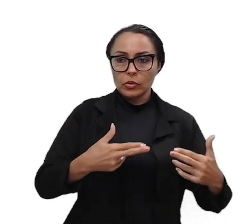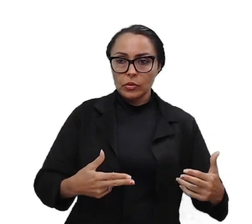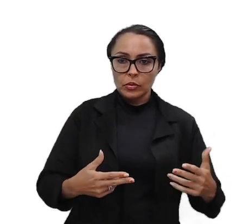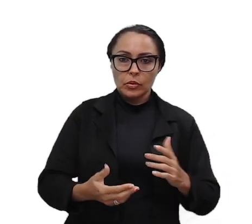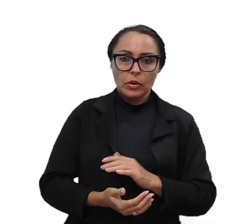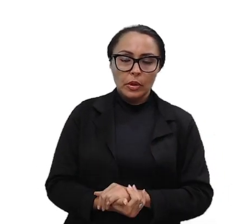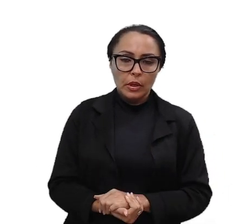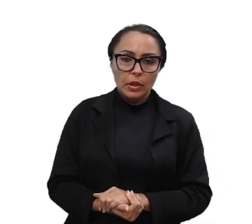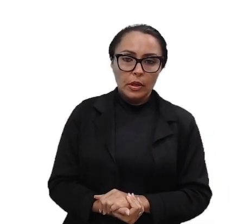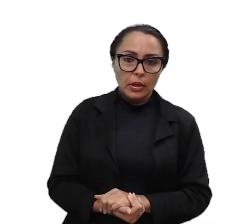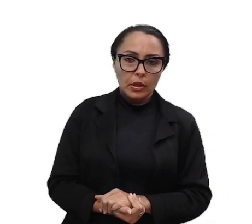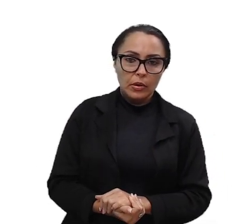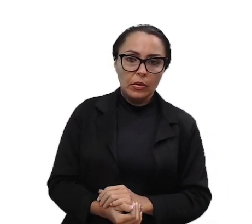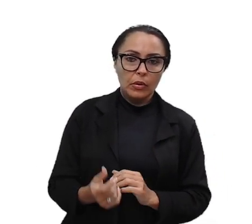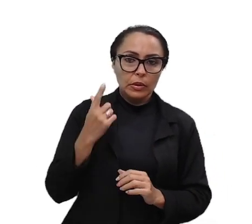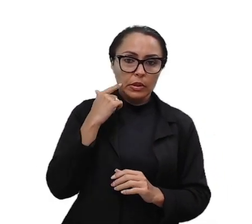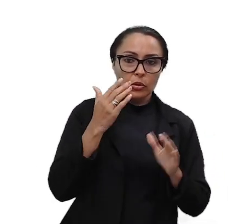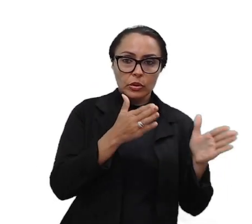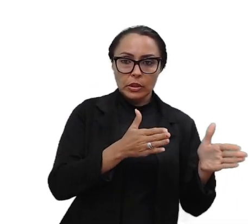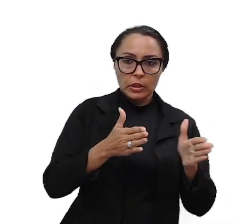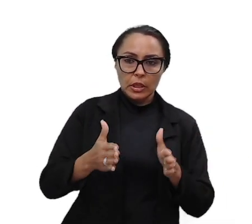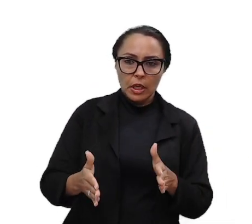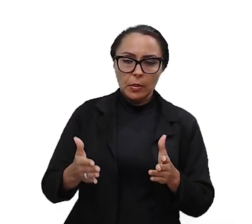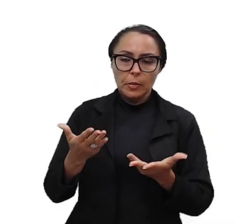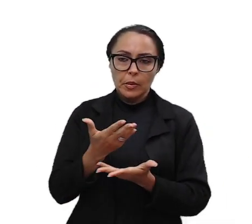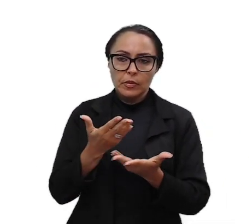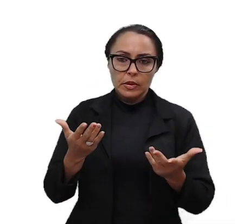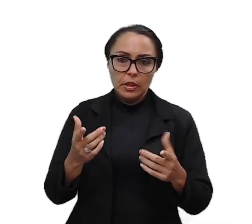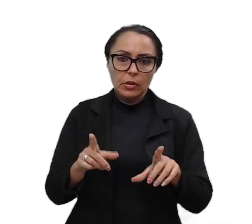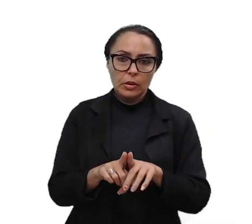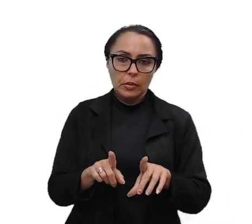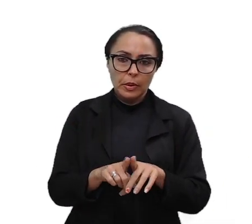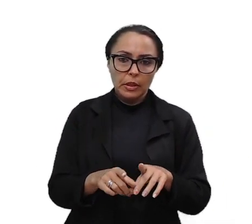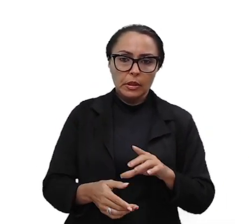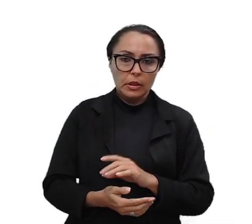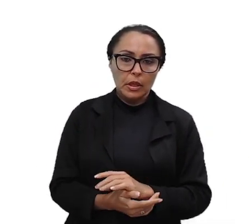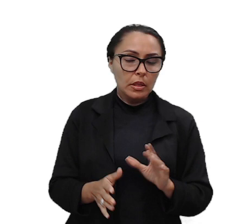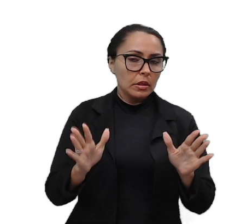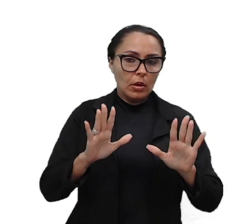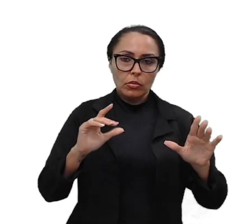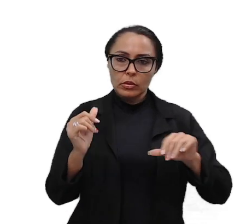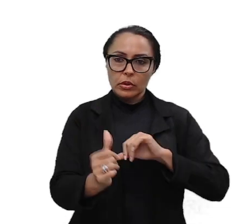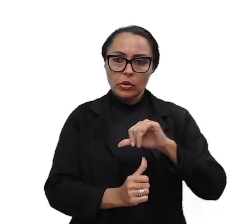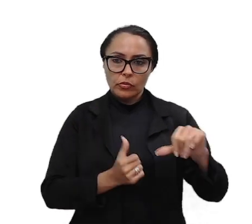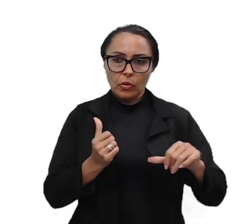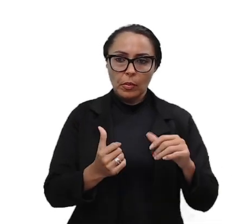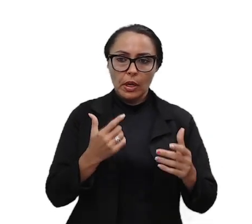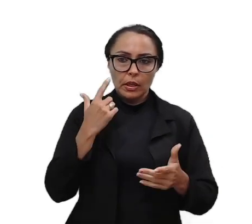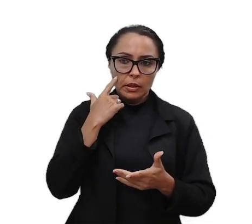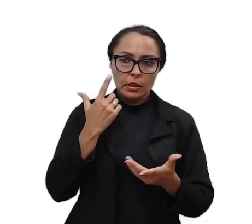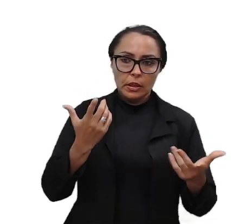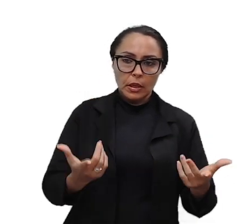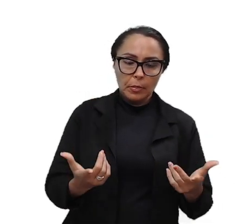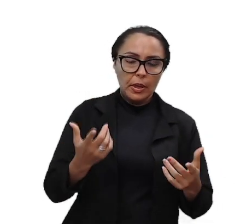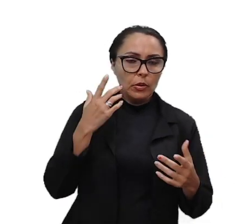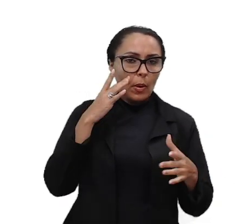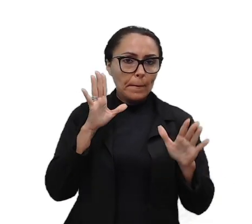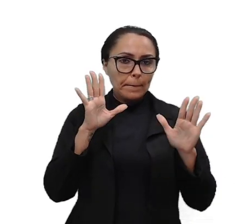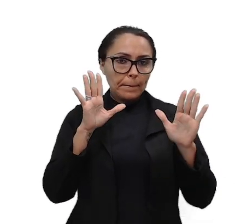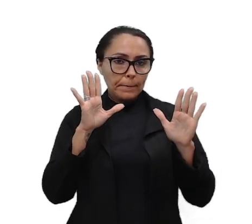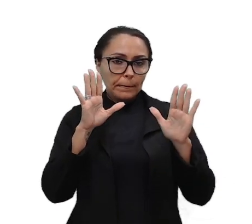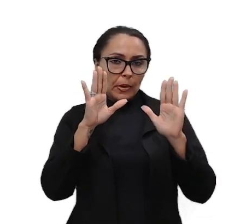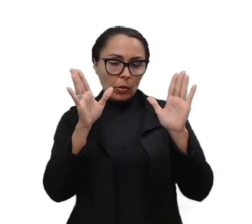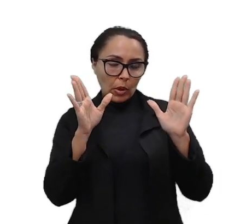adequado, o horizonte de tempo para a previsão deve ser adequado e também não transformar a previsão de demanda numa meta de